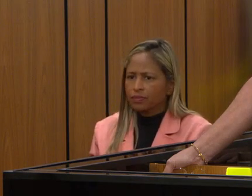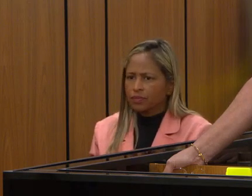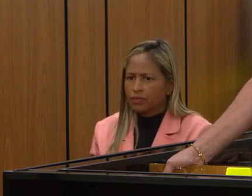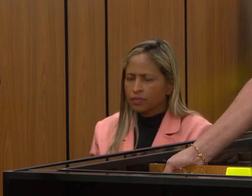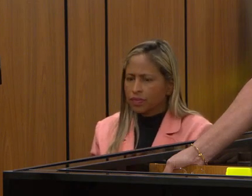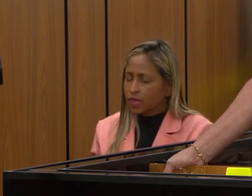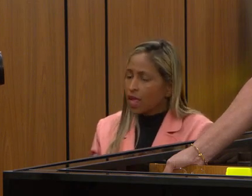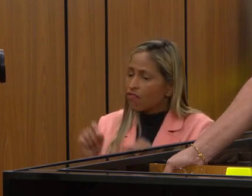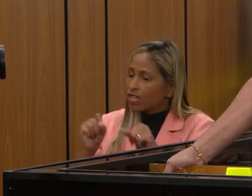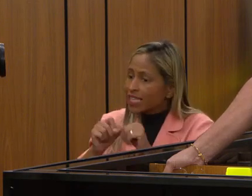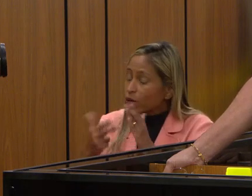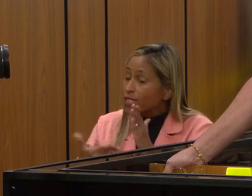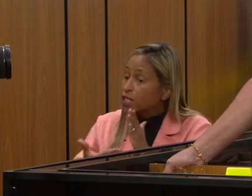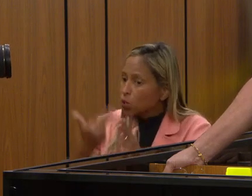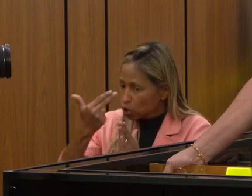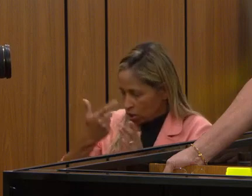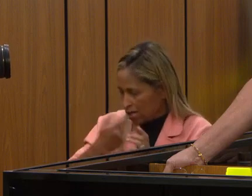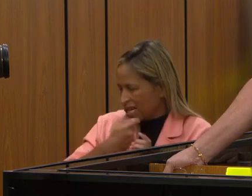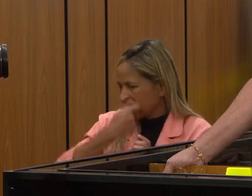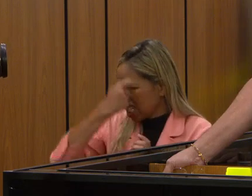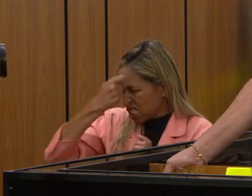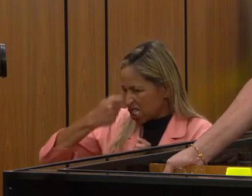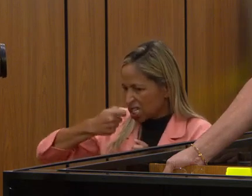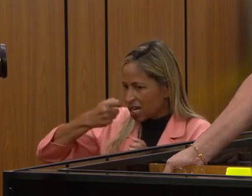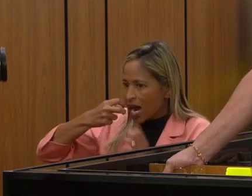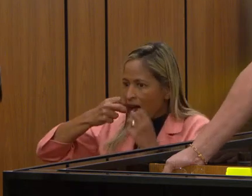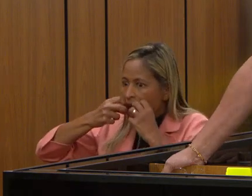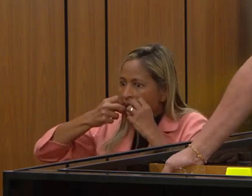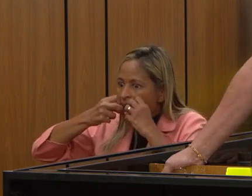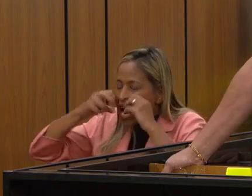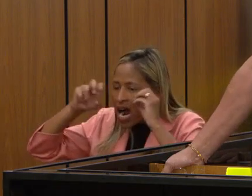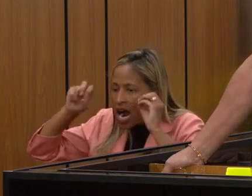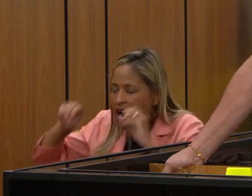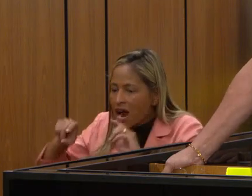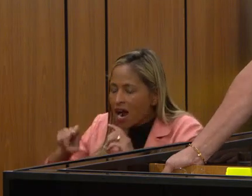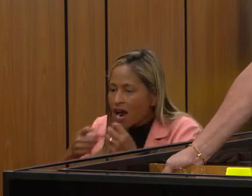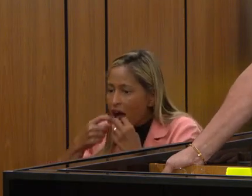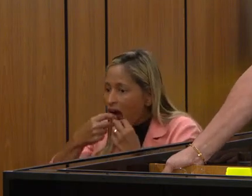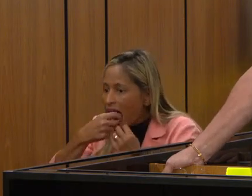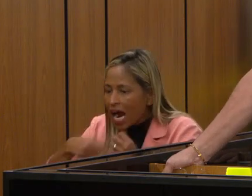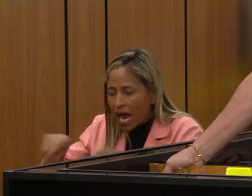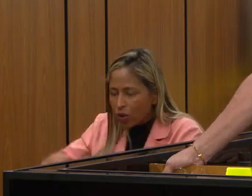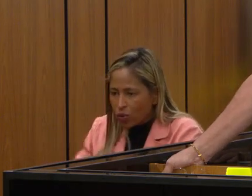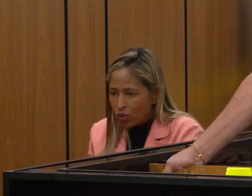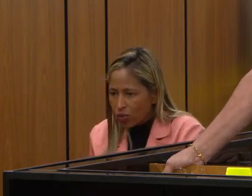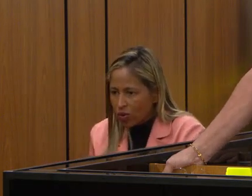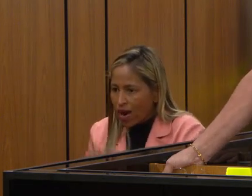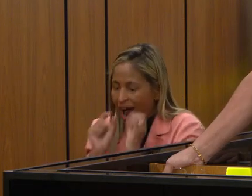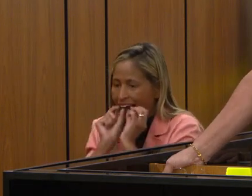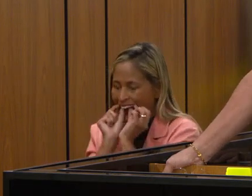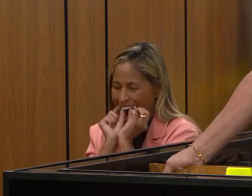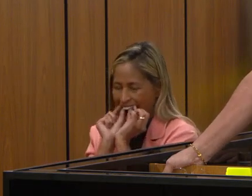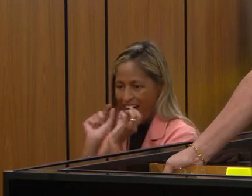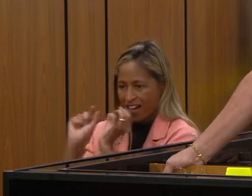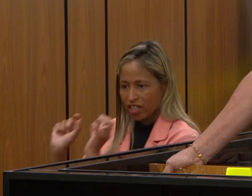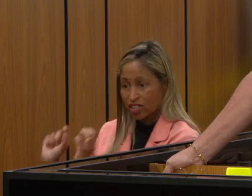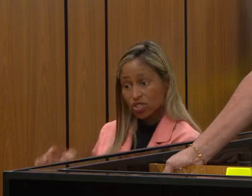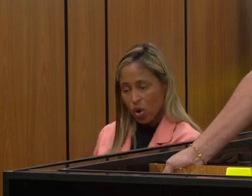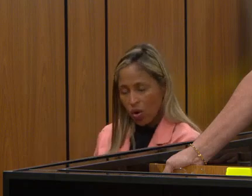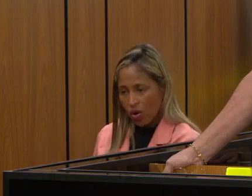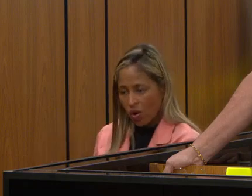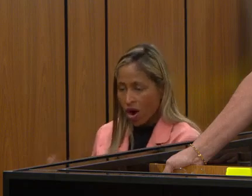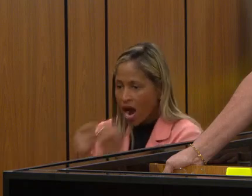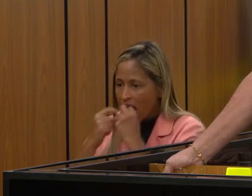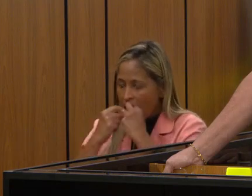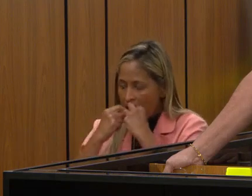fizeram a cirurgia em mim arrancaram todos os meus nesses superiores e o de baixo inferior